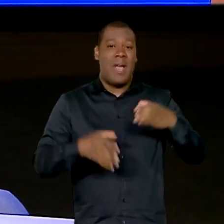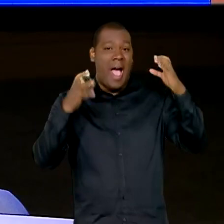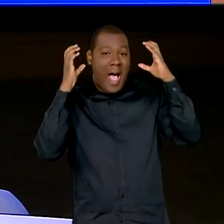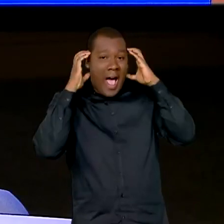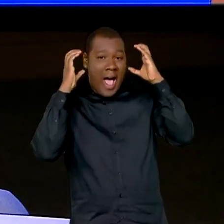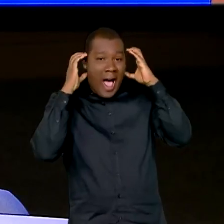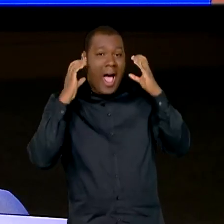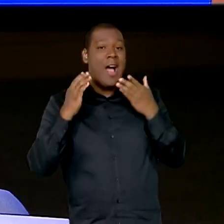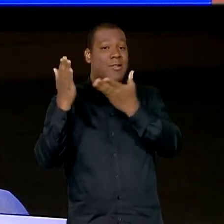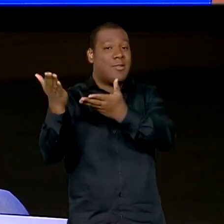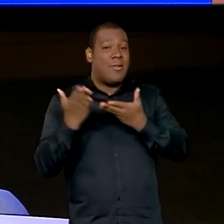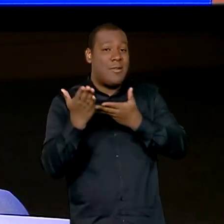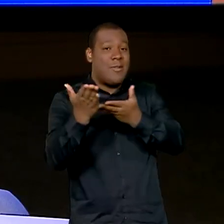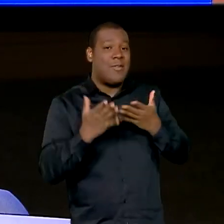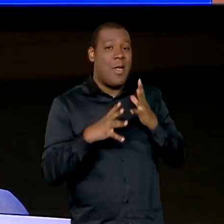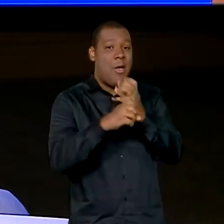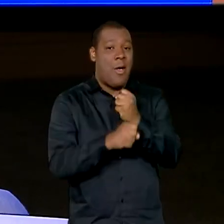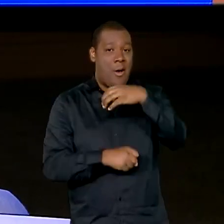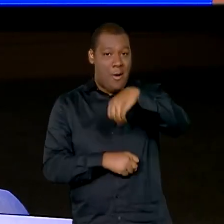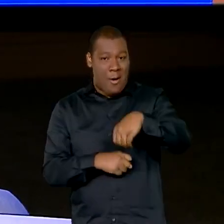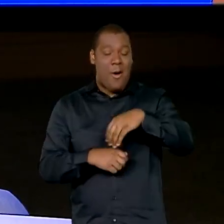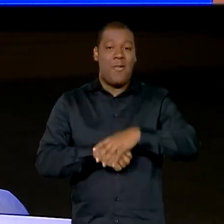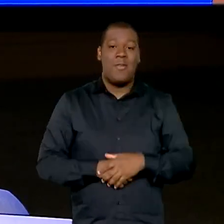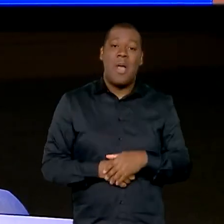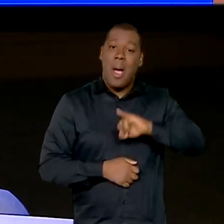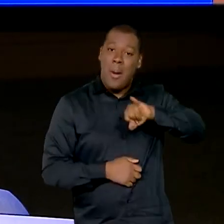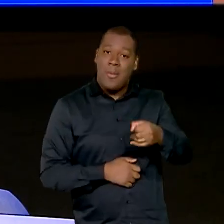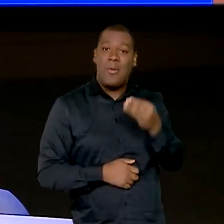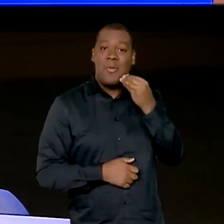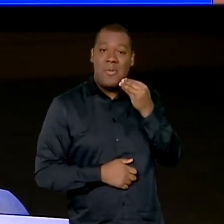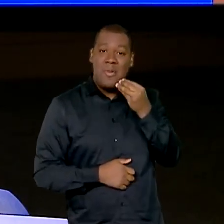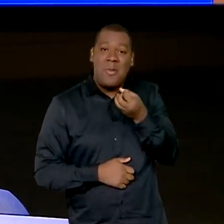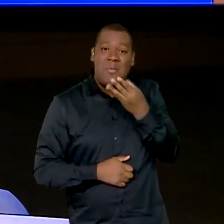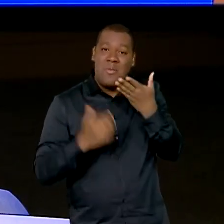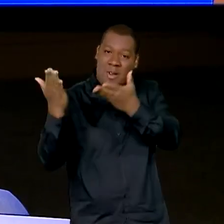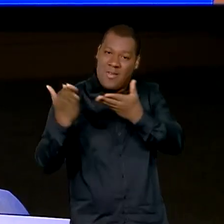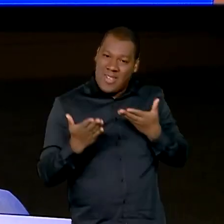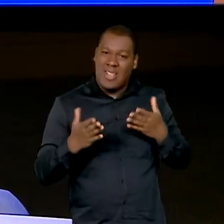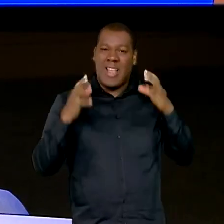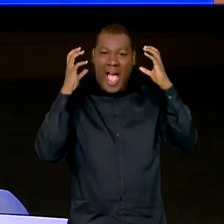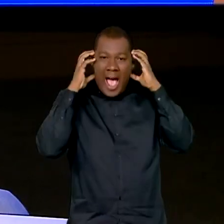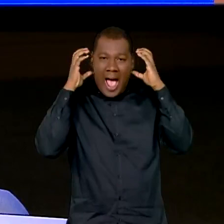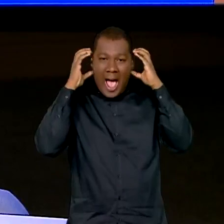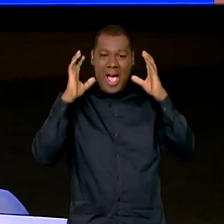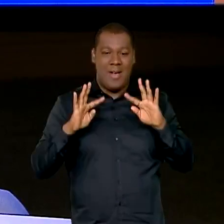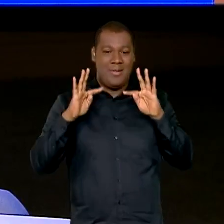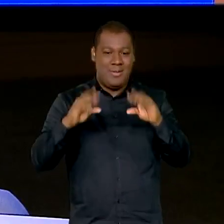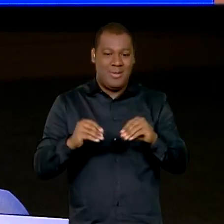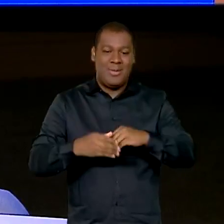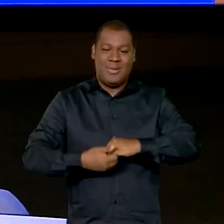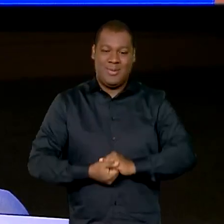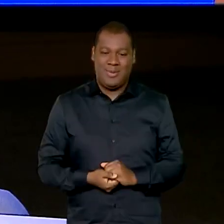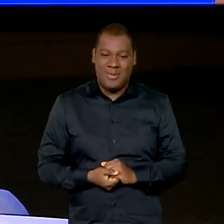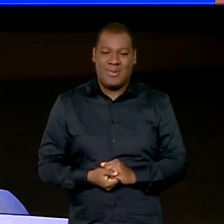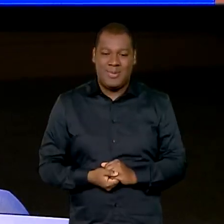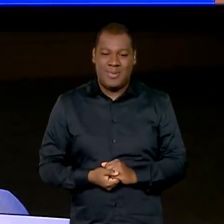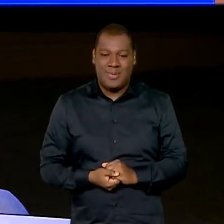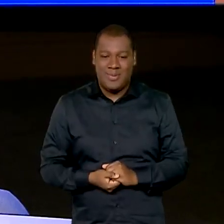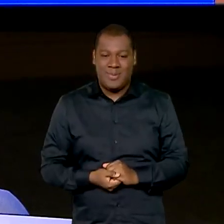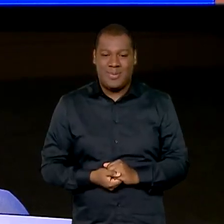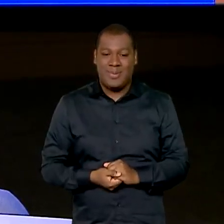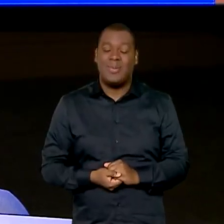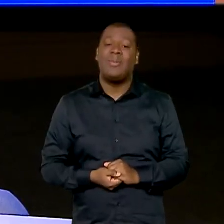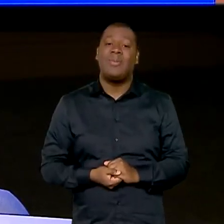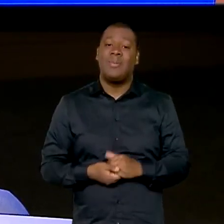rádios convidadas. Aliás, aproveito aqui para já dar boas-vindas a todas e agradecer também pela presença. E para você que está